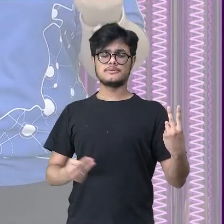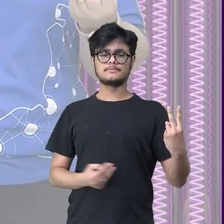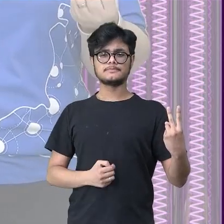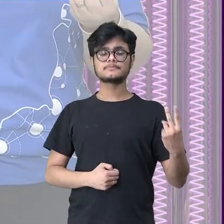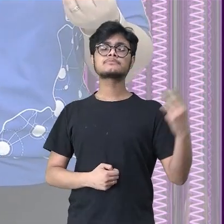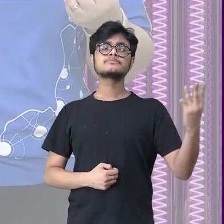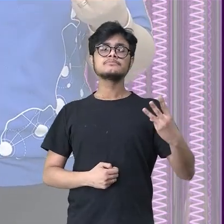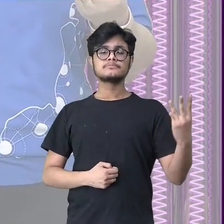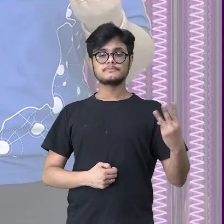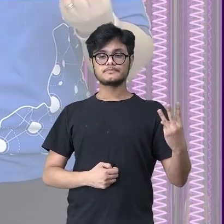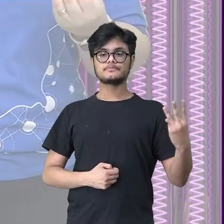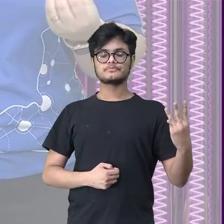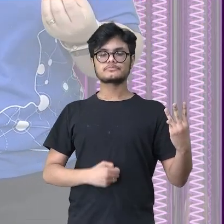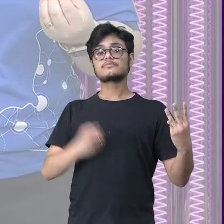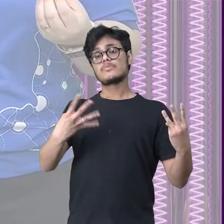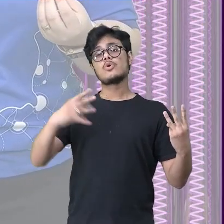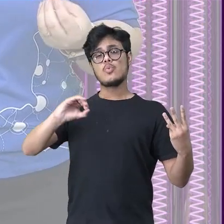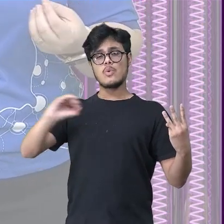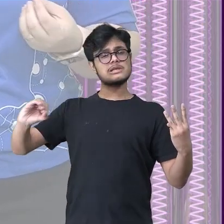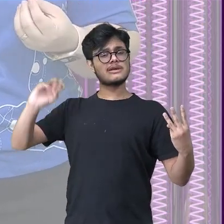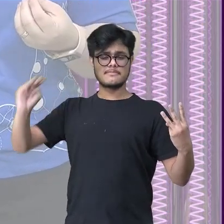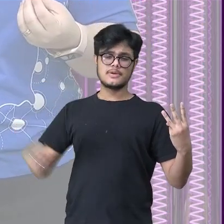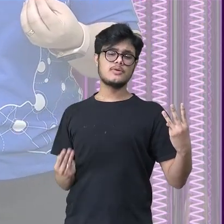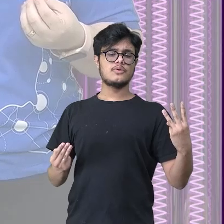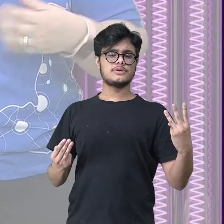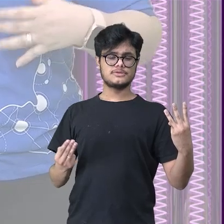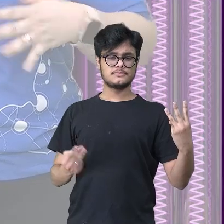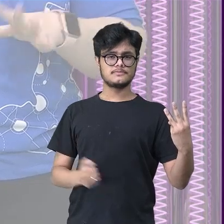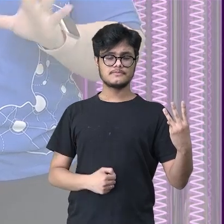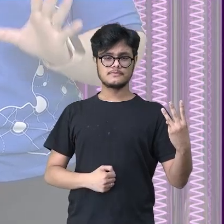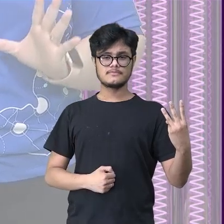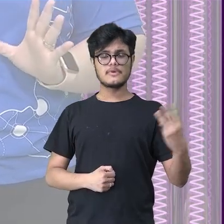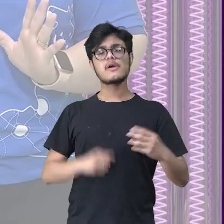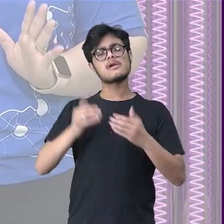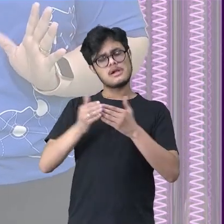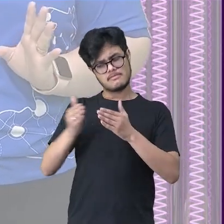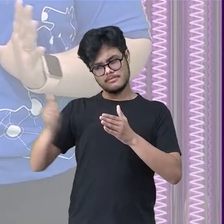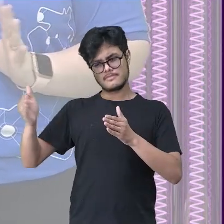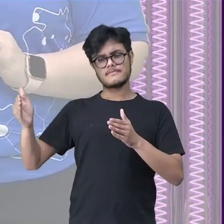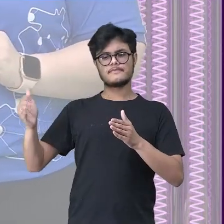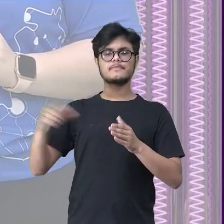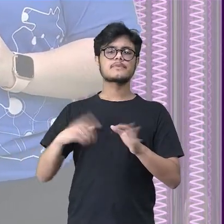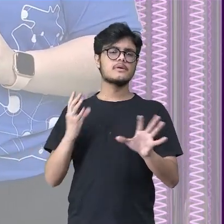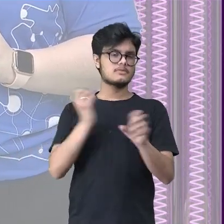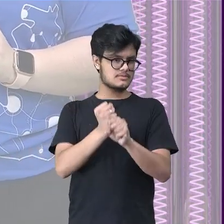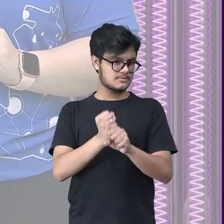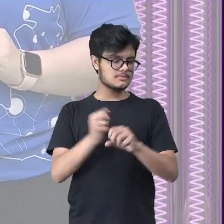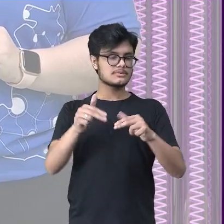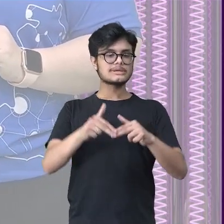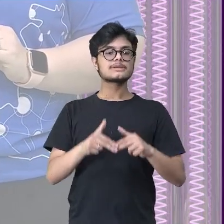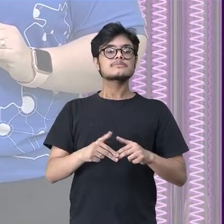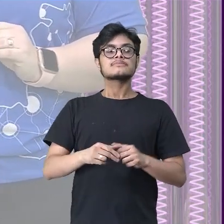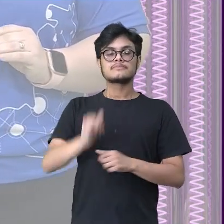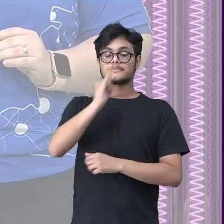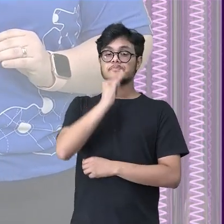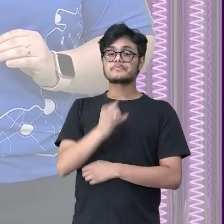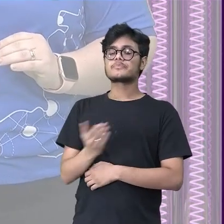quilômetros. 3 unidades, 450 milhões de quilômetros. E assim vai, né? Por isso que aqui